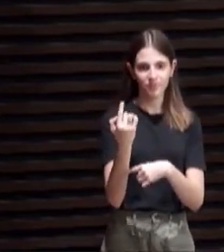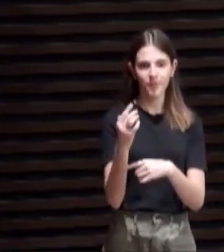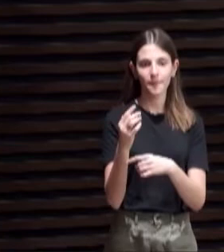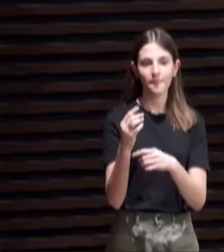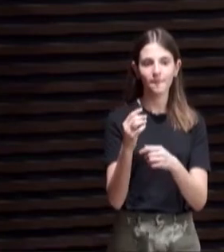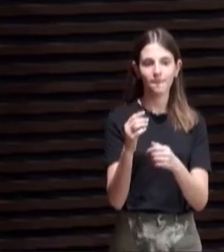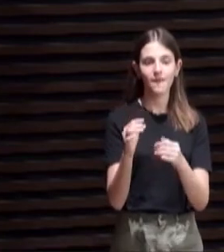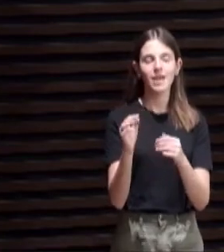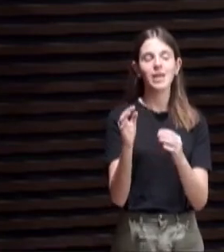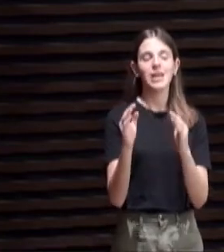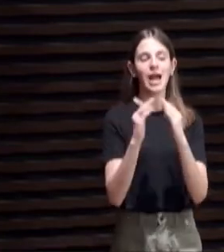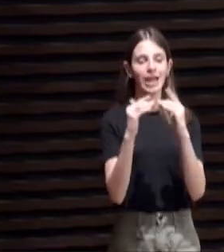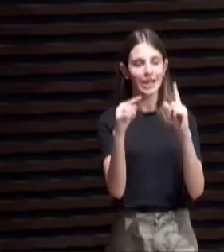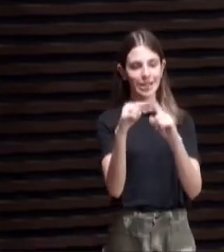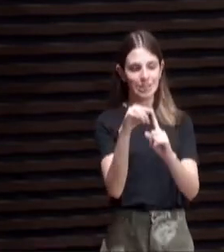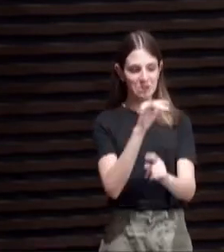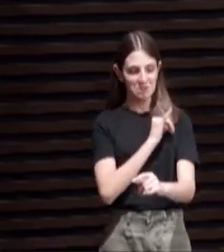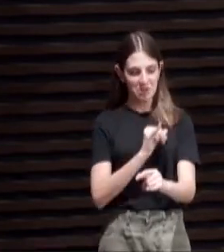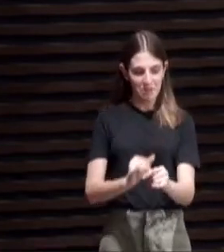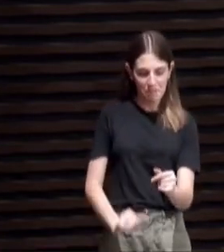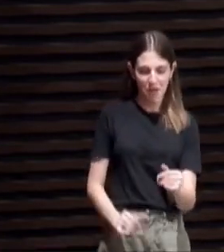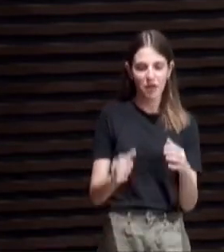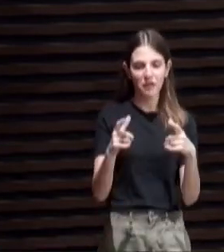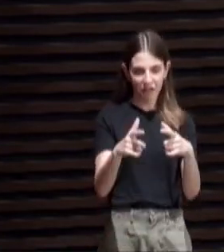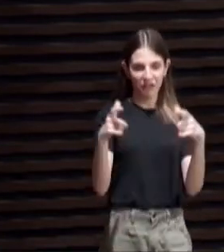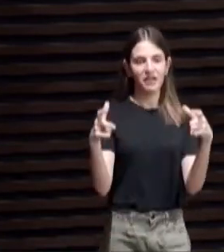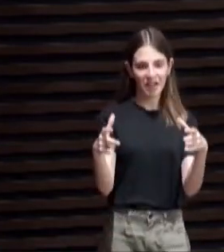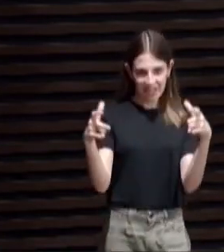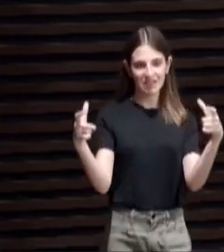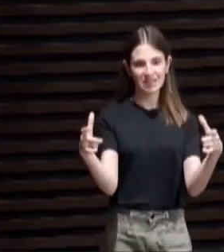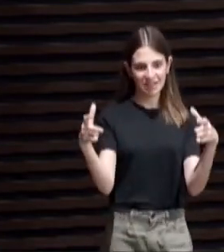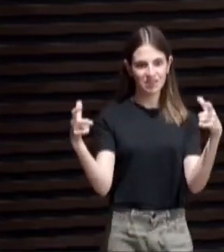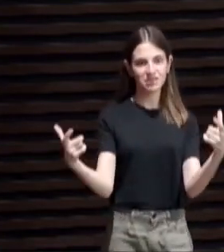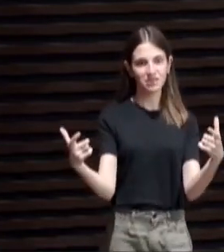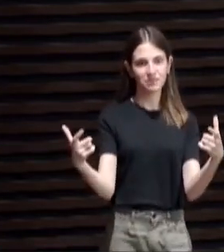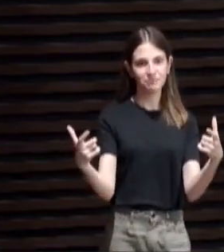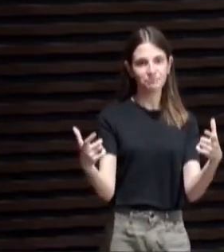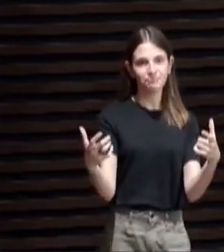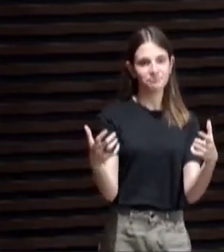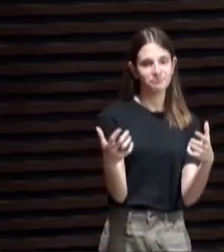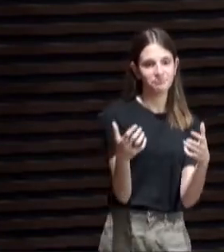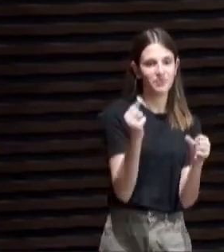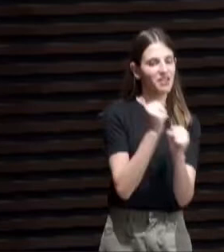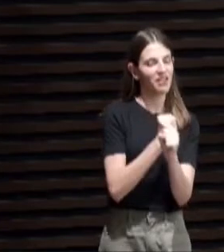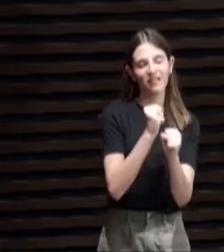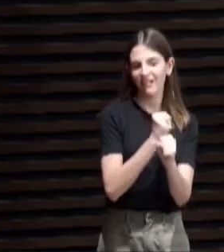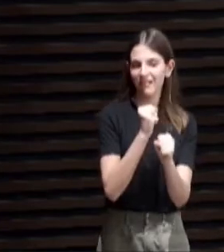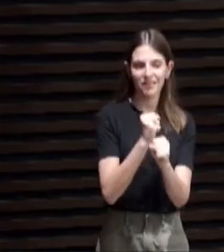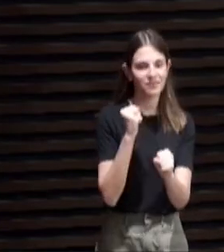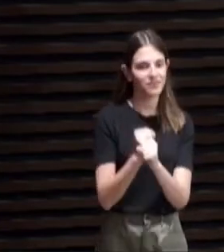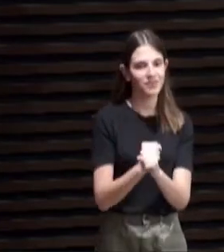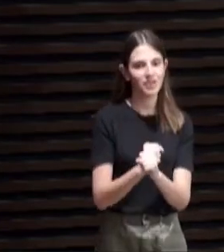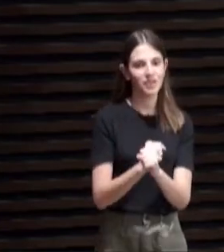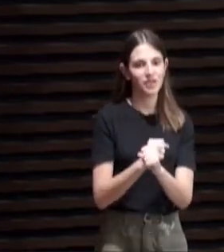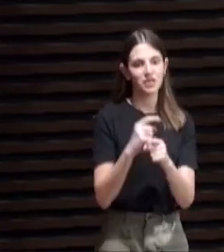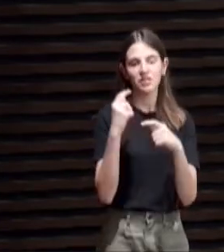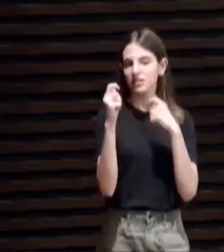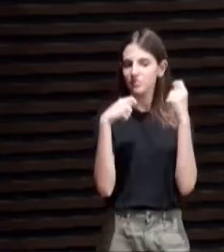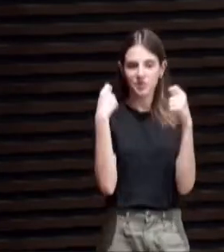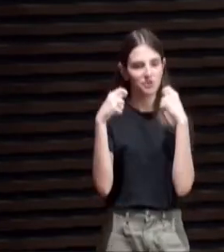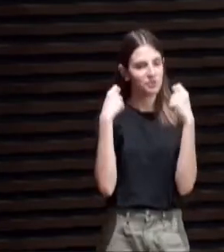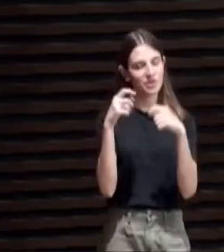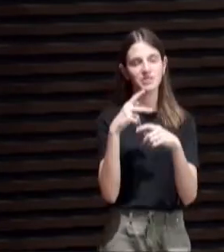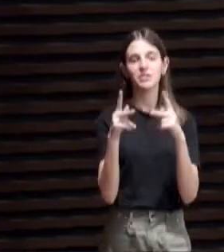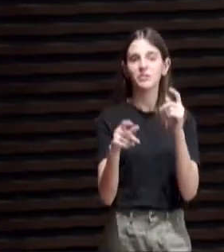virou um império, é só crescer, construir, e não tem preocupação com a vida das pessoas. Então, boa